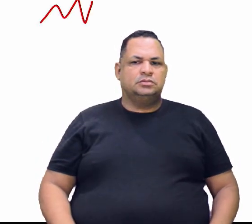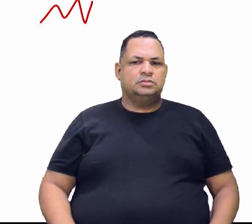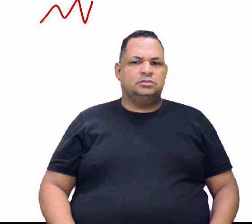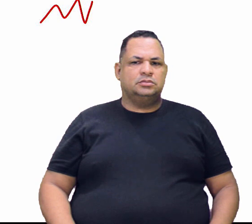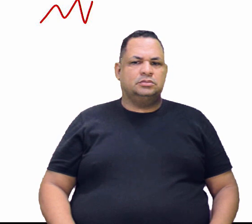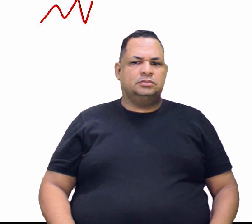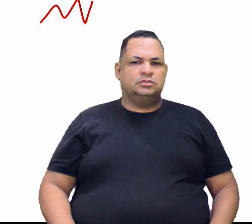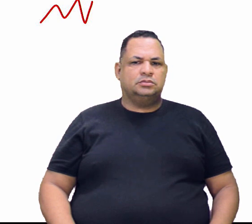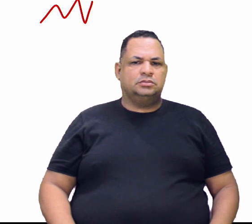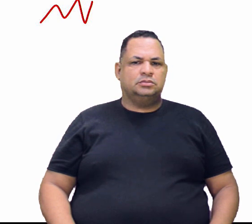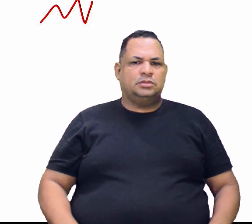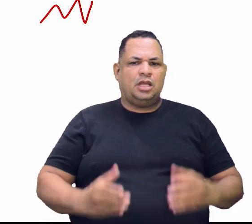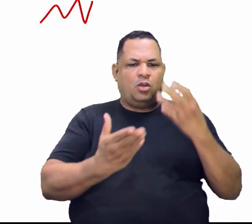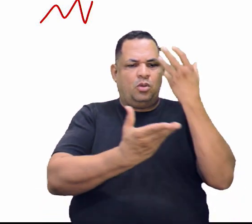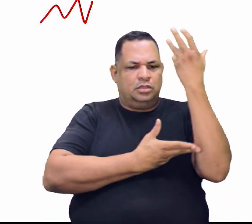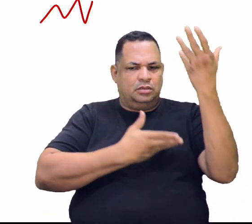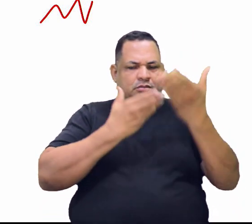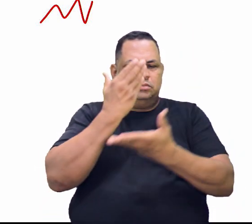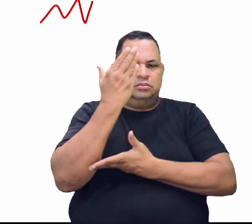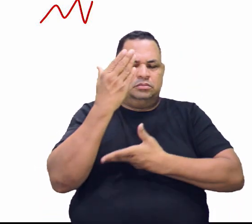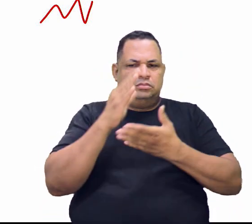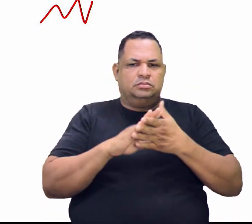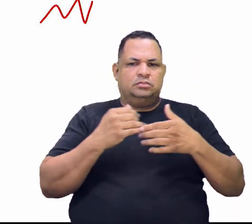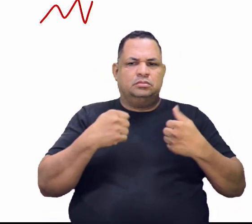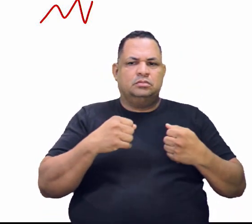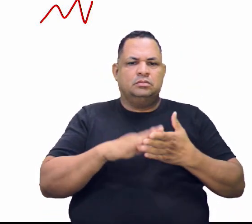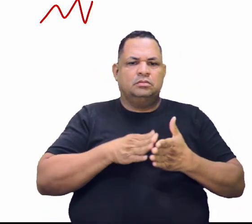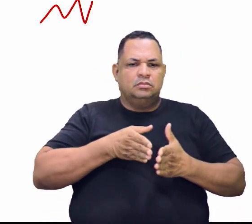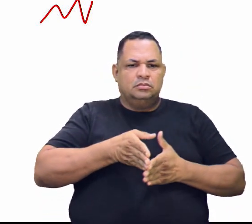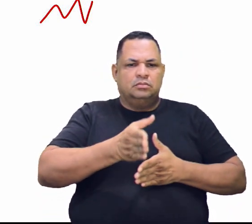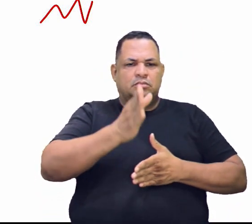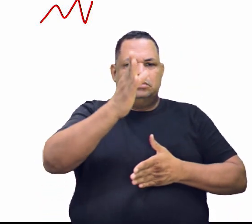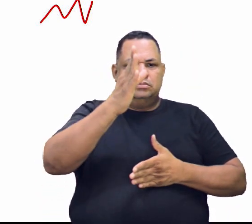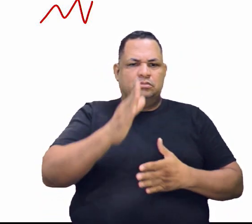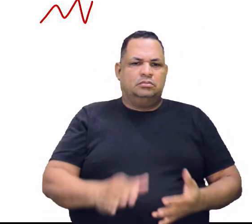1907. Aí eu tenho um modelo de um telégrafo,